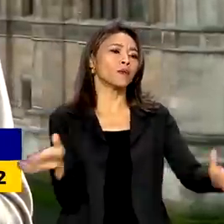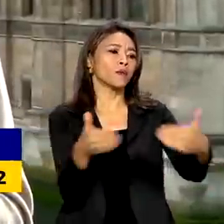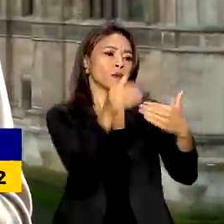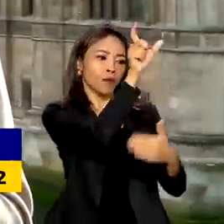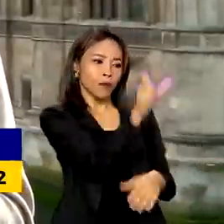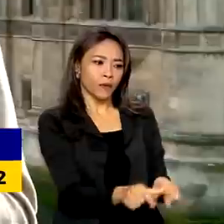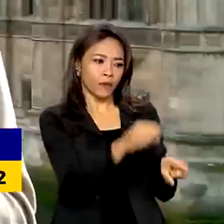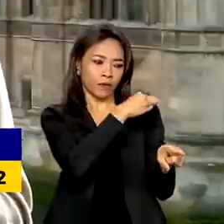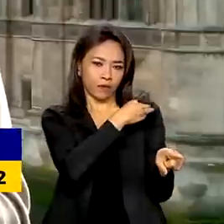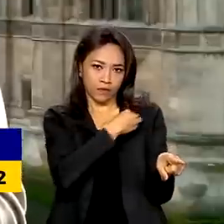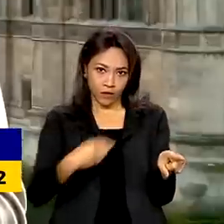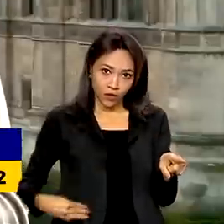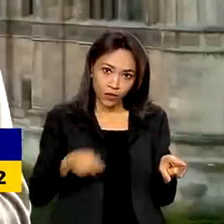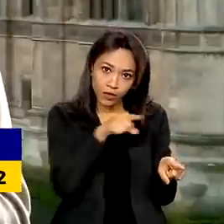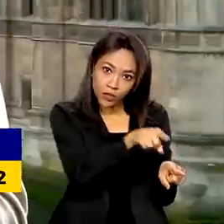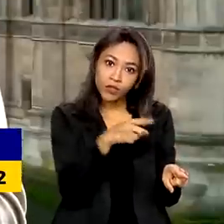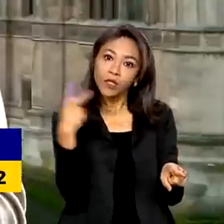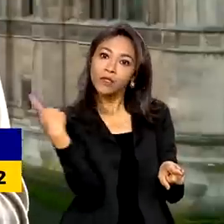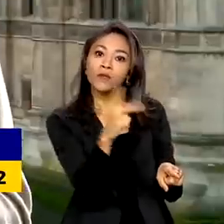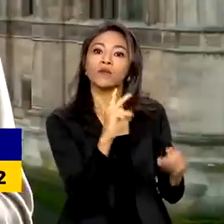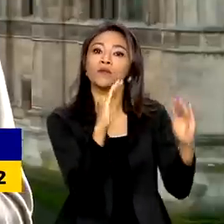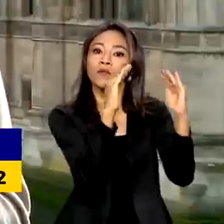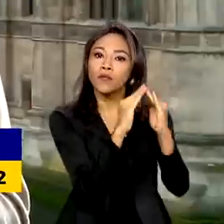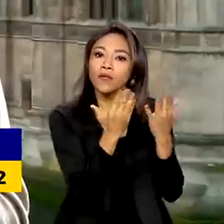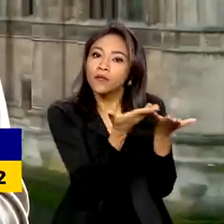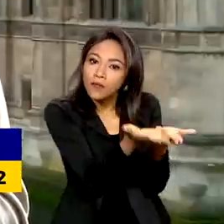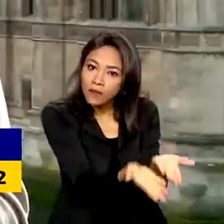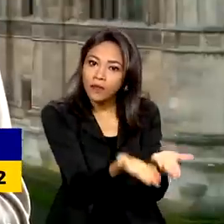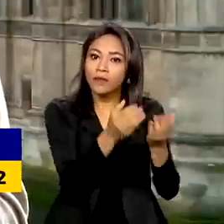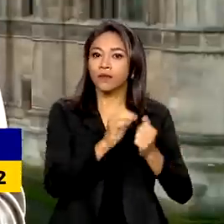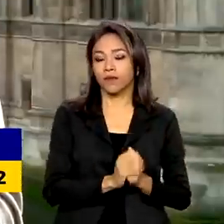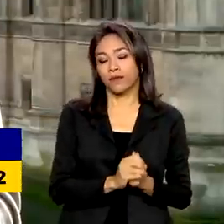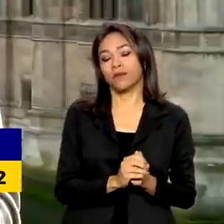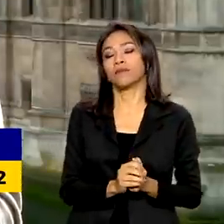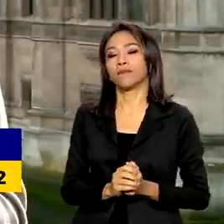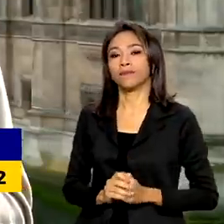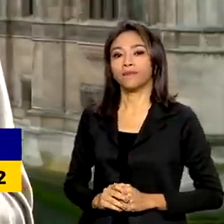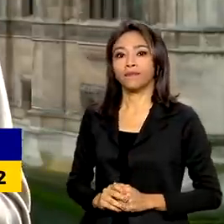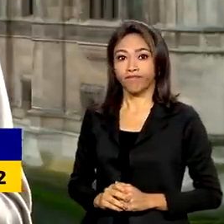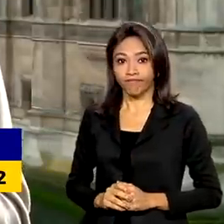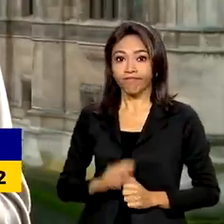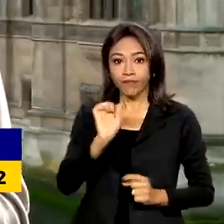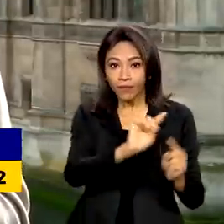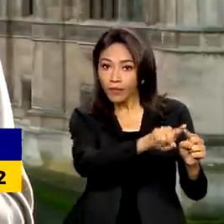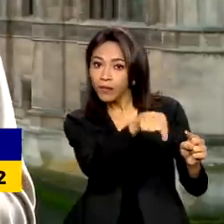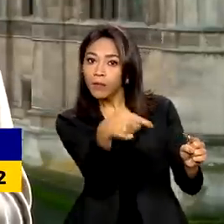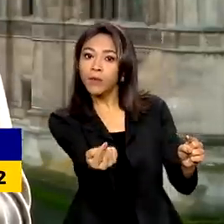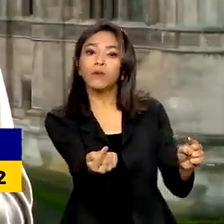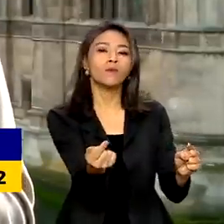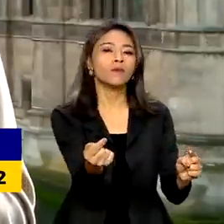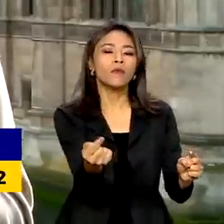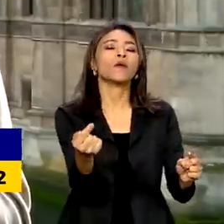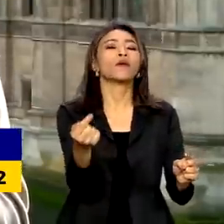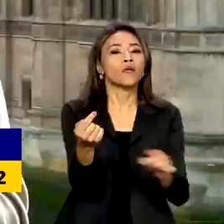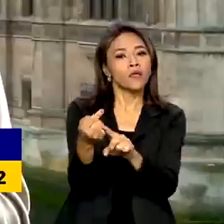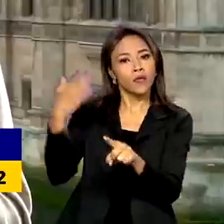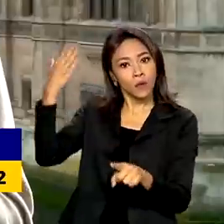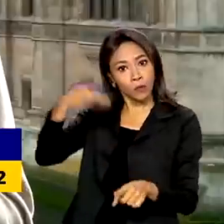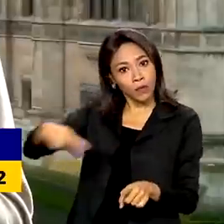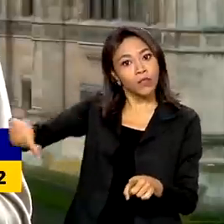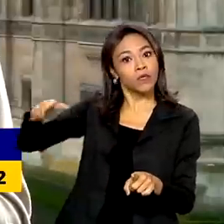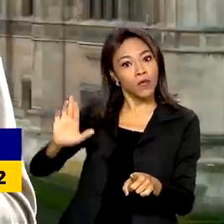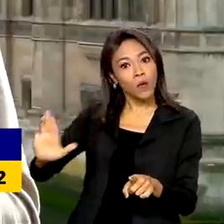Rishi Sunak, na residência oficial do chefe de governo do Reino Unido. Logo depois, o presidente brasileiro